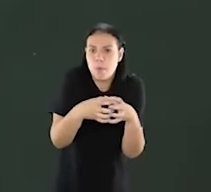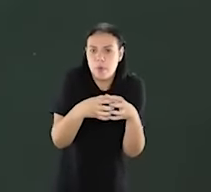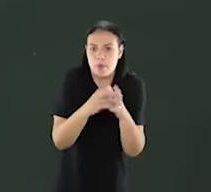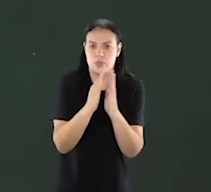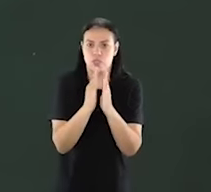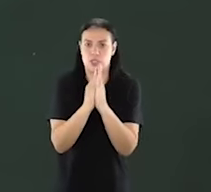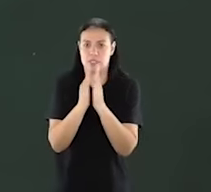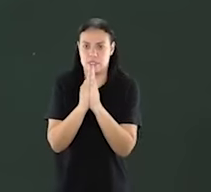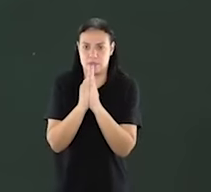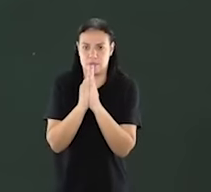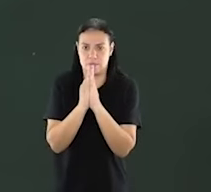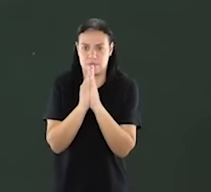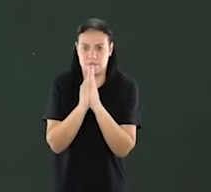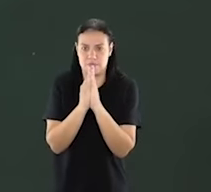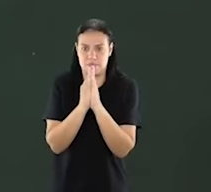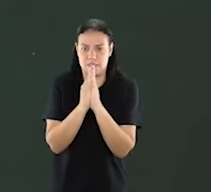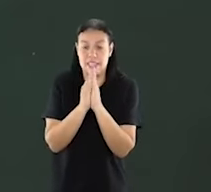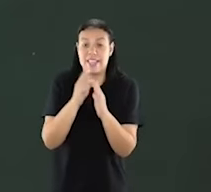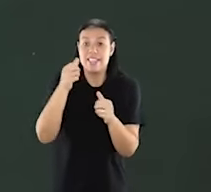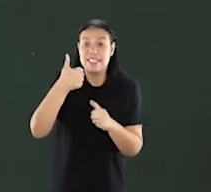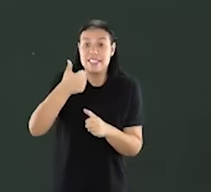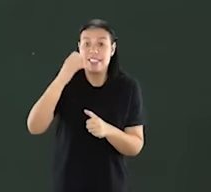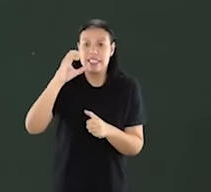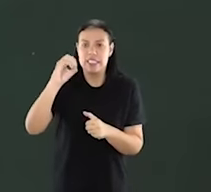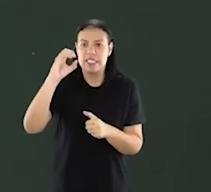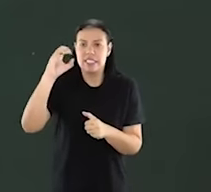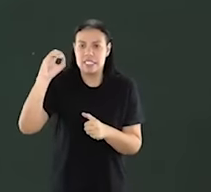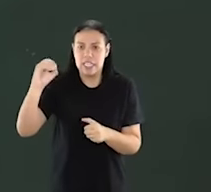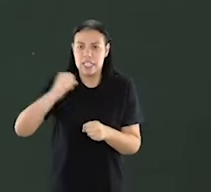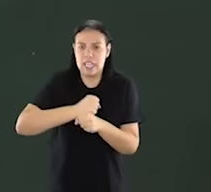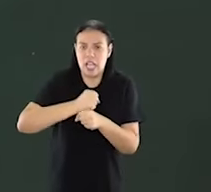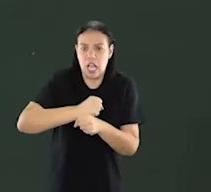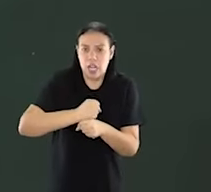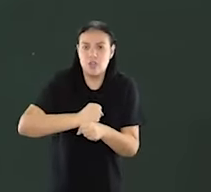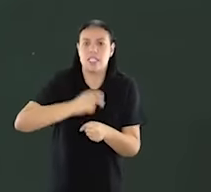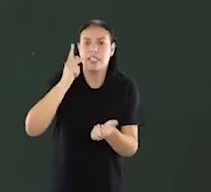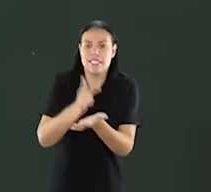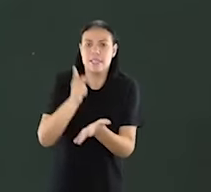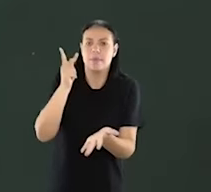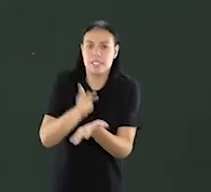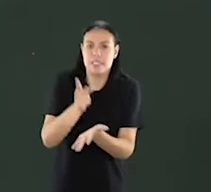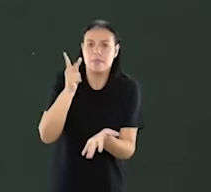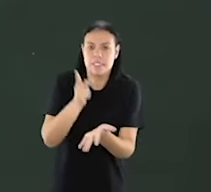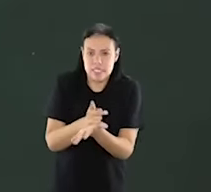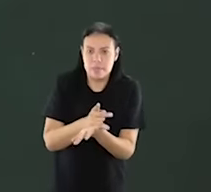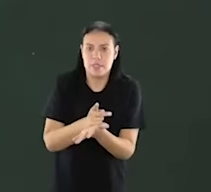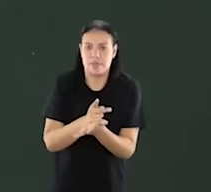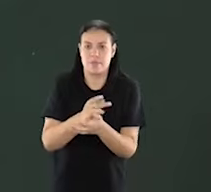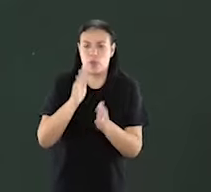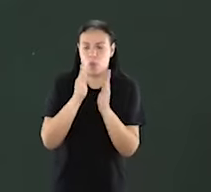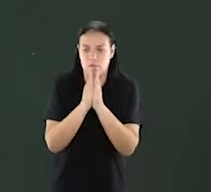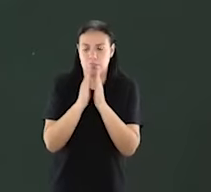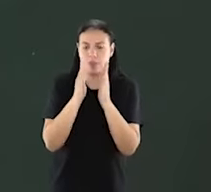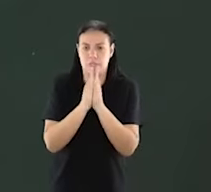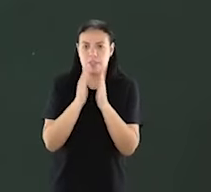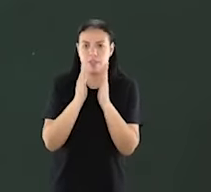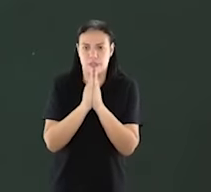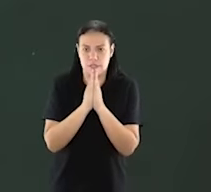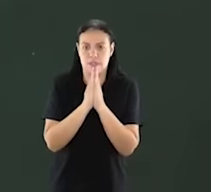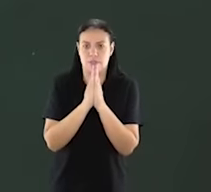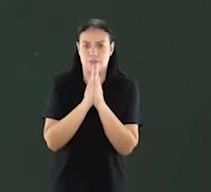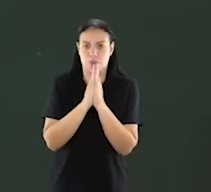Ininterrupta. E eles, através de quando Ludwig van Zinzendorf, começaram um movimento